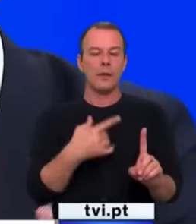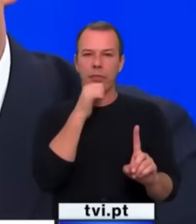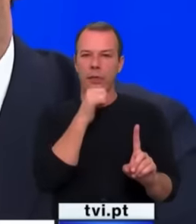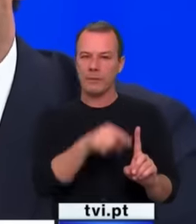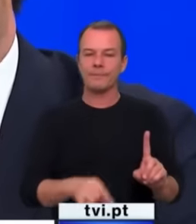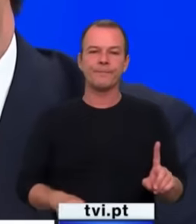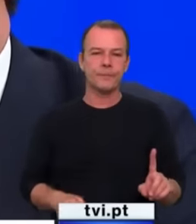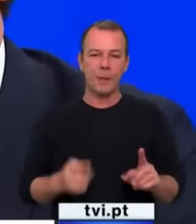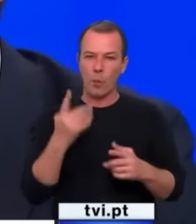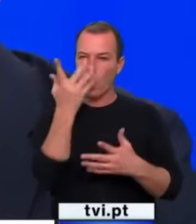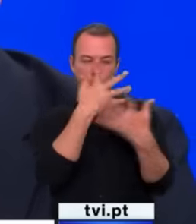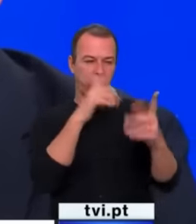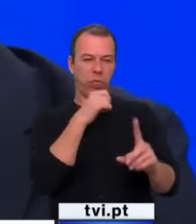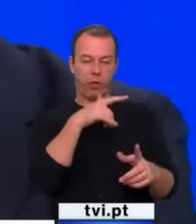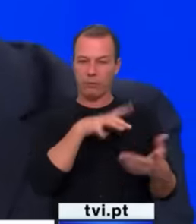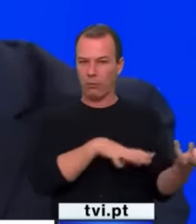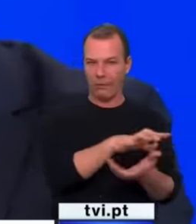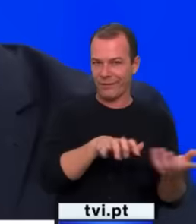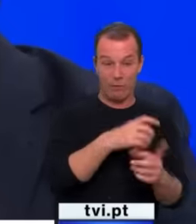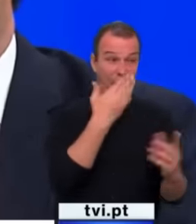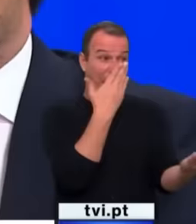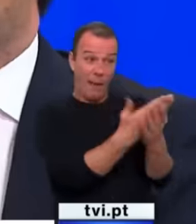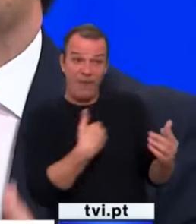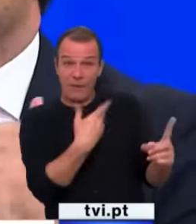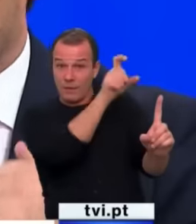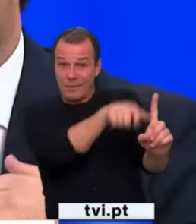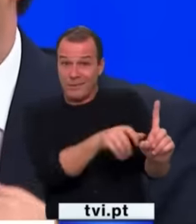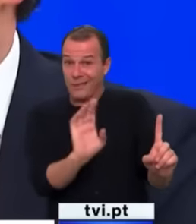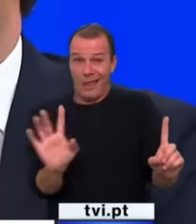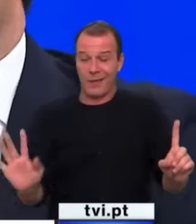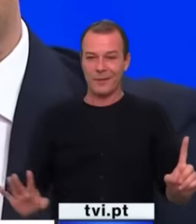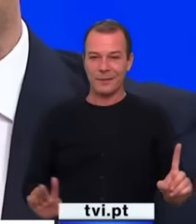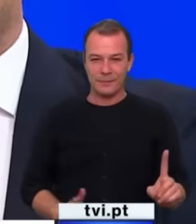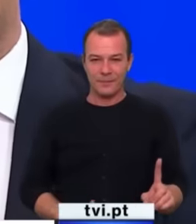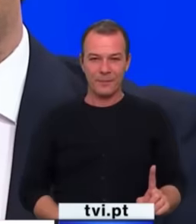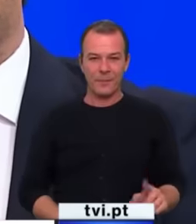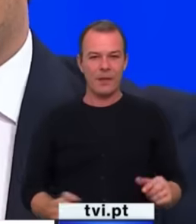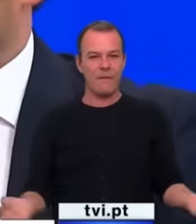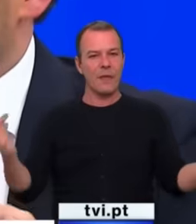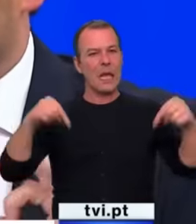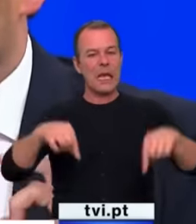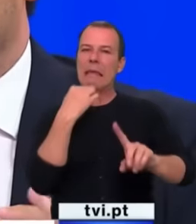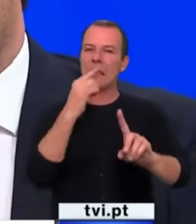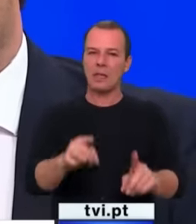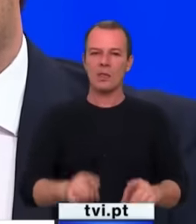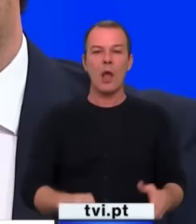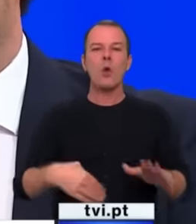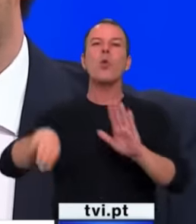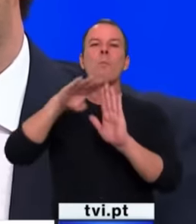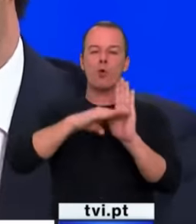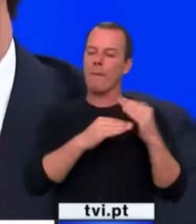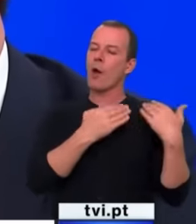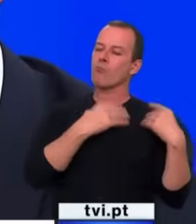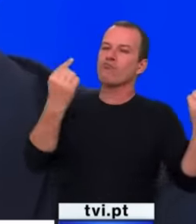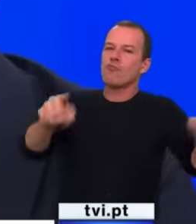nunca governou, não sabe o que é governar. O ministro Trapalhadas, que eu tenho à minha frente... Eu tenho resultados para apresentar. Acho estranho, dar aqui a palavra agora se apresenta aqui e diga assim, é que nós temos um programa responsável.